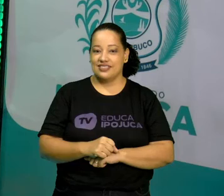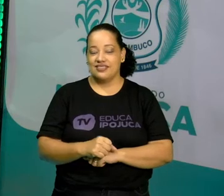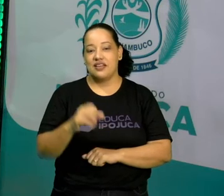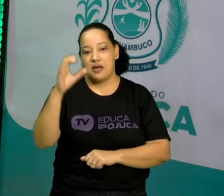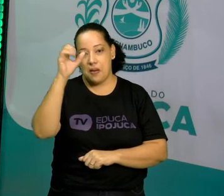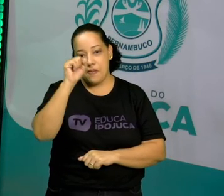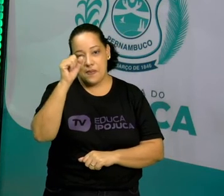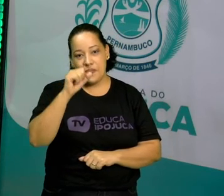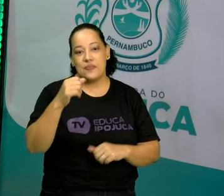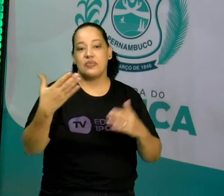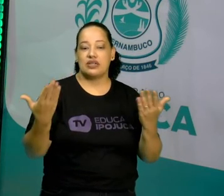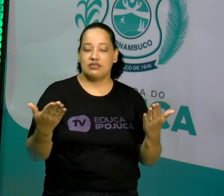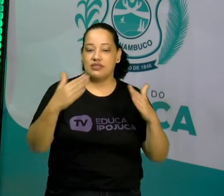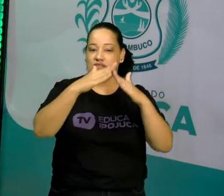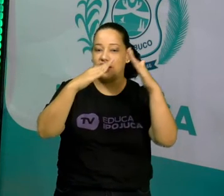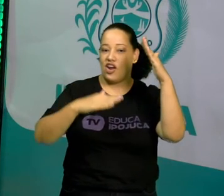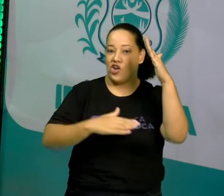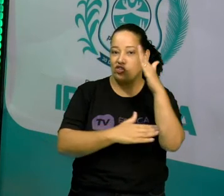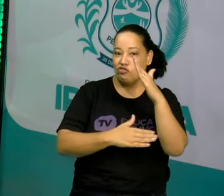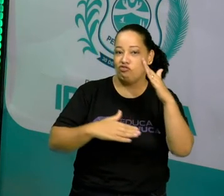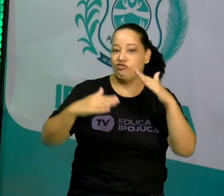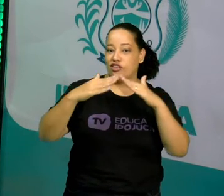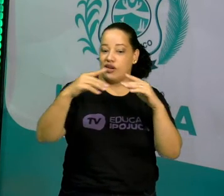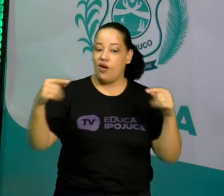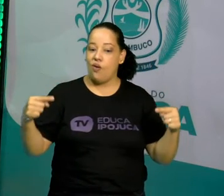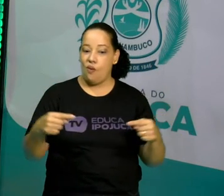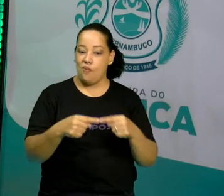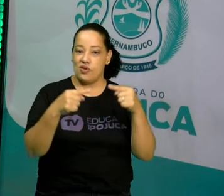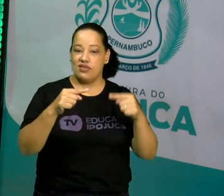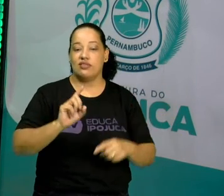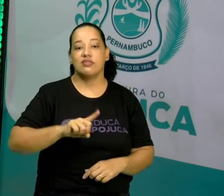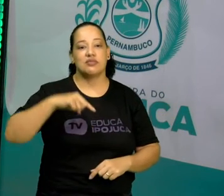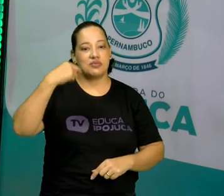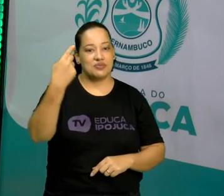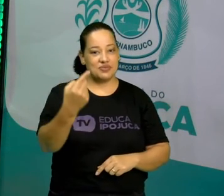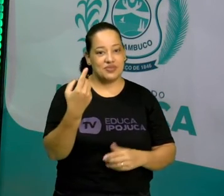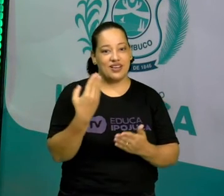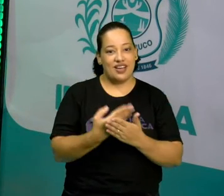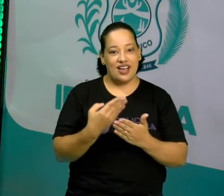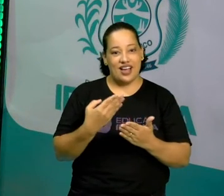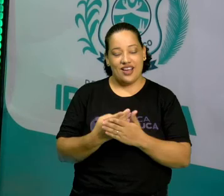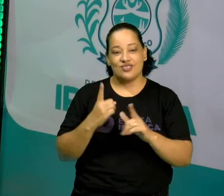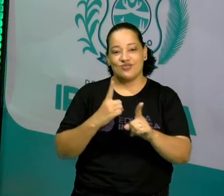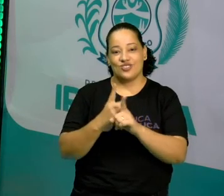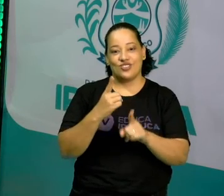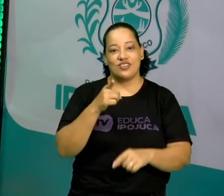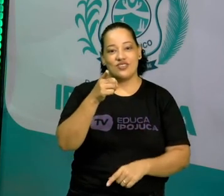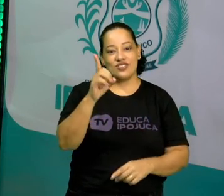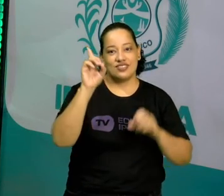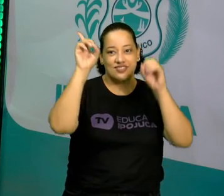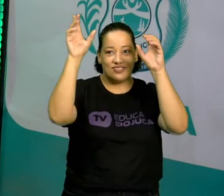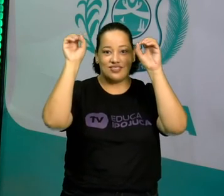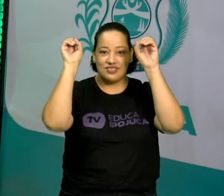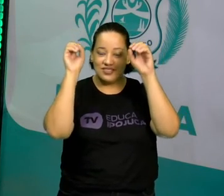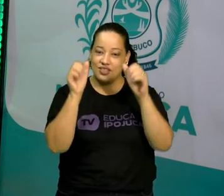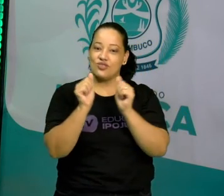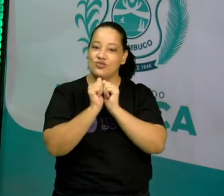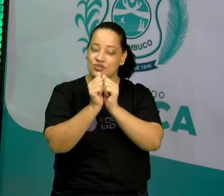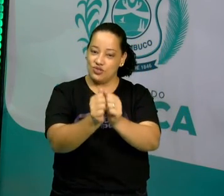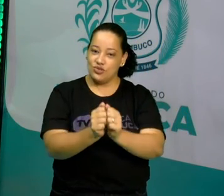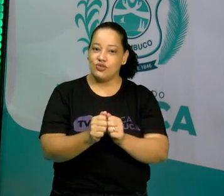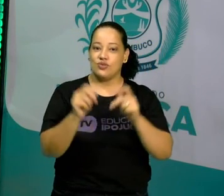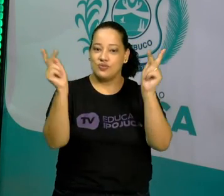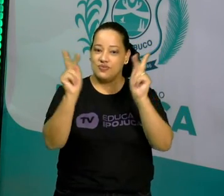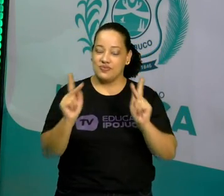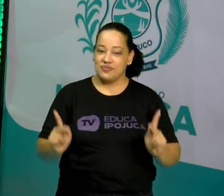assunto, congruências de triângulo. Nos veremos na próxima aula. Então, fique com Deus, fique na paz